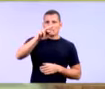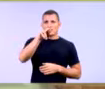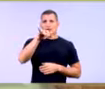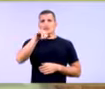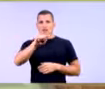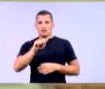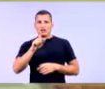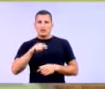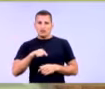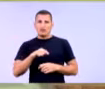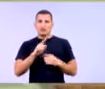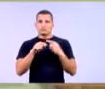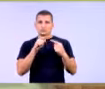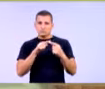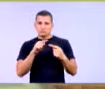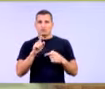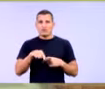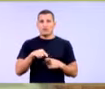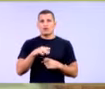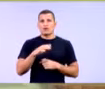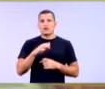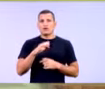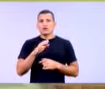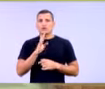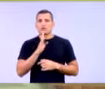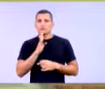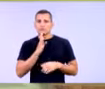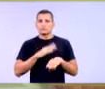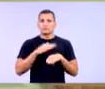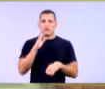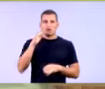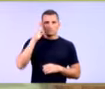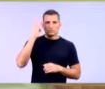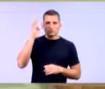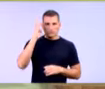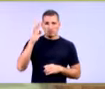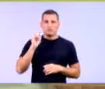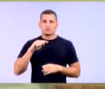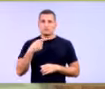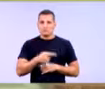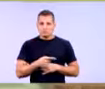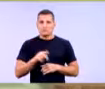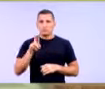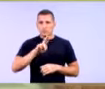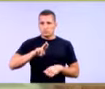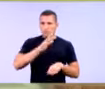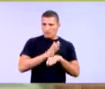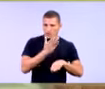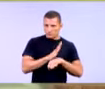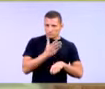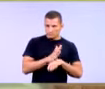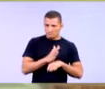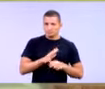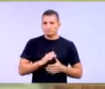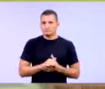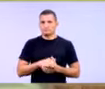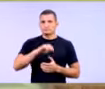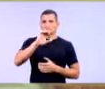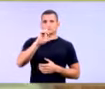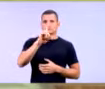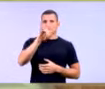é aprimorar os conhecimentos teóricos voltados para a prática que o aluno desenvolveu durante o período do curso. E o Edgley